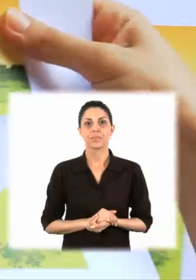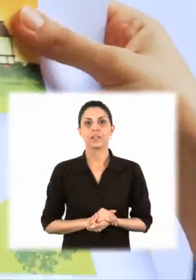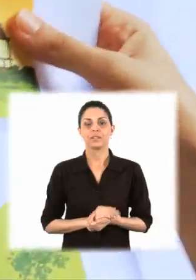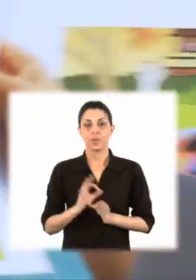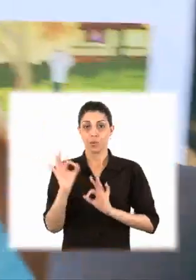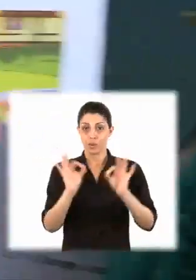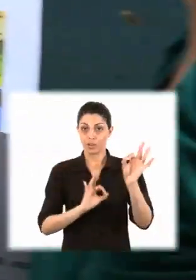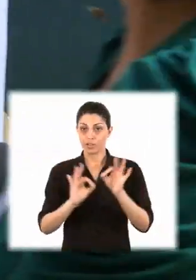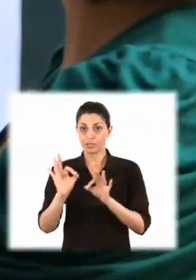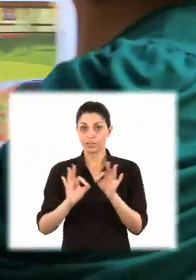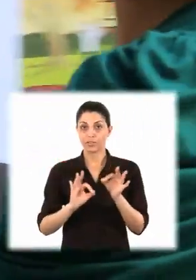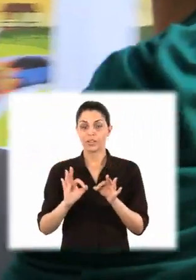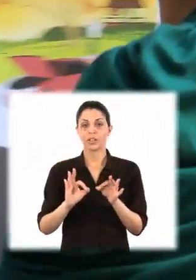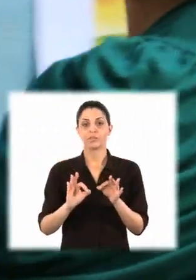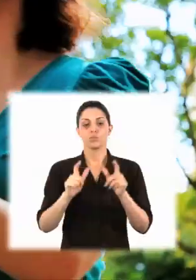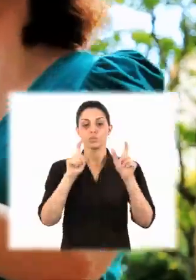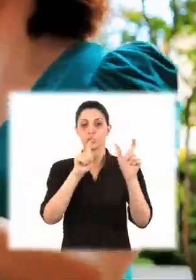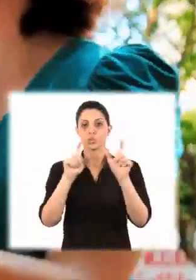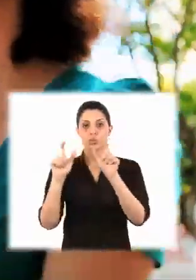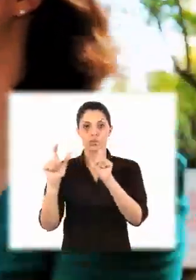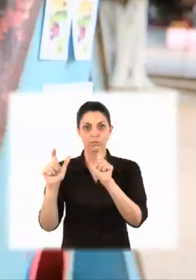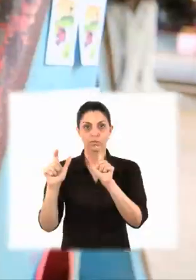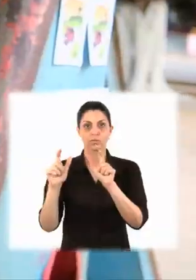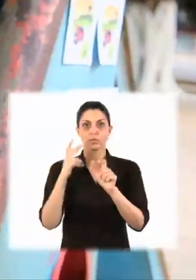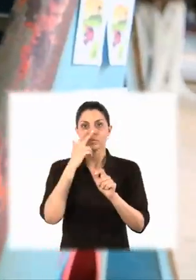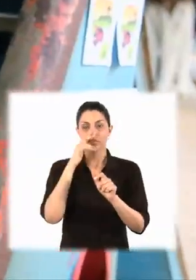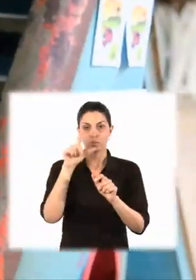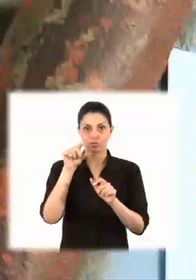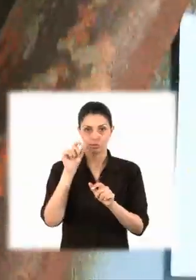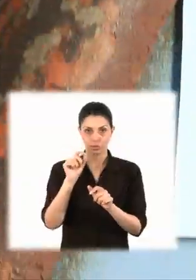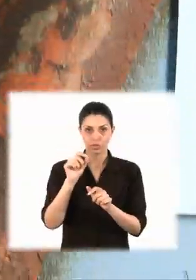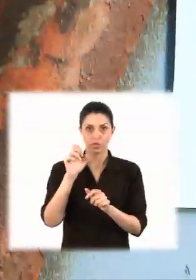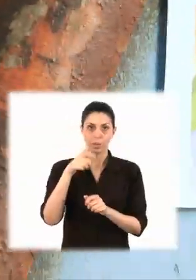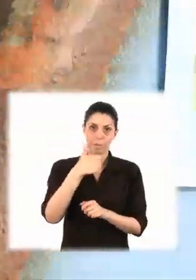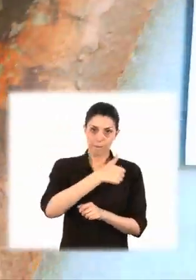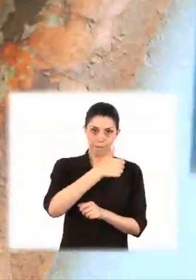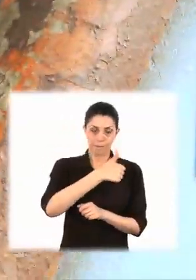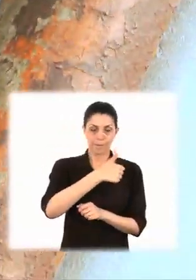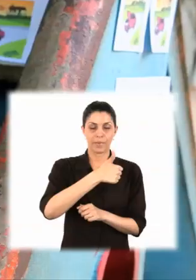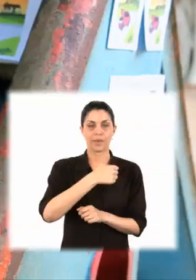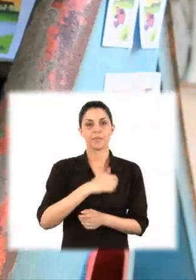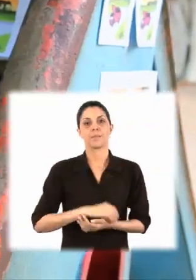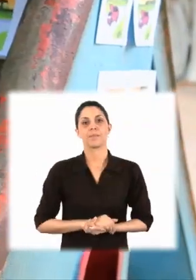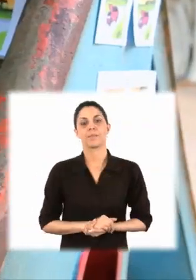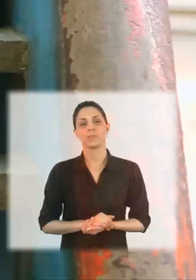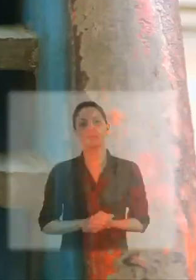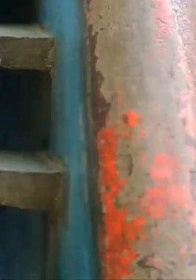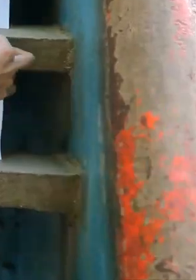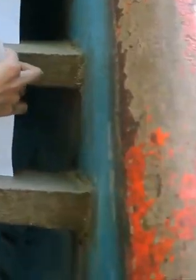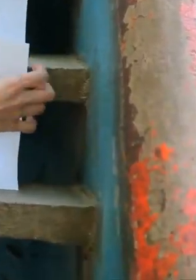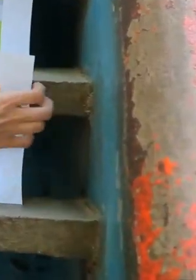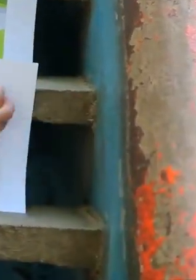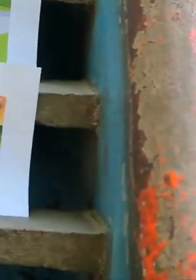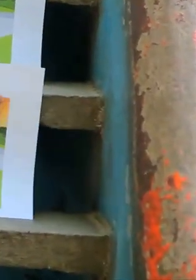A gente vai organizar ela num lugar. Essa daqui vai ser então a nossa primeira imagem.